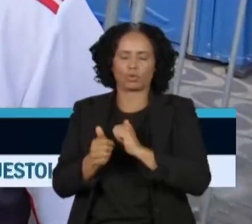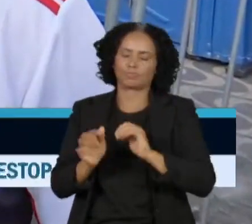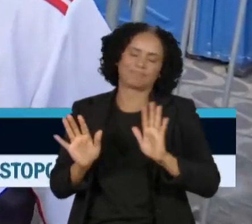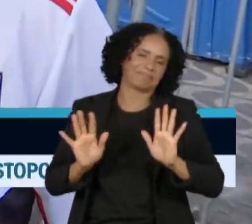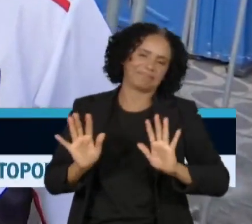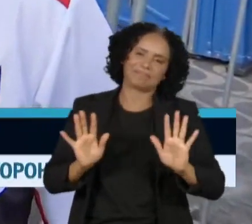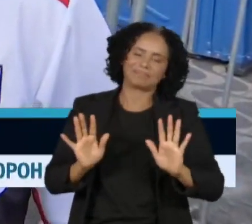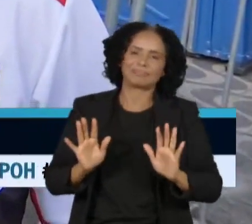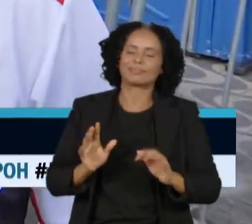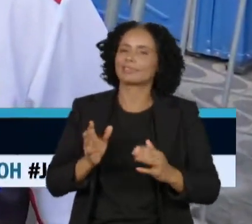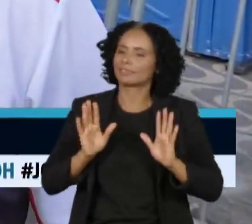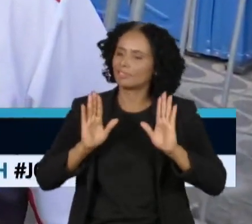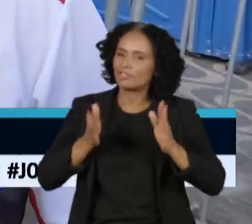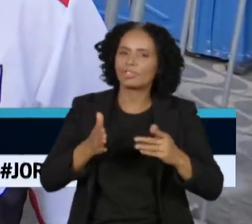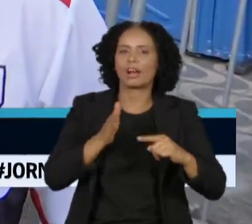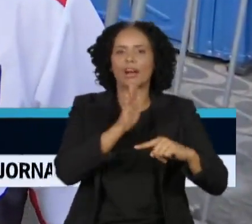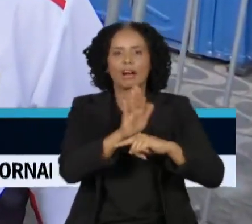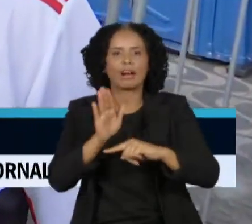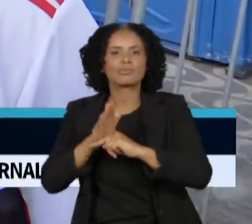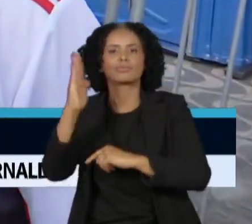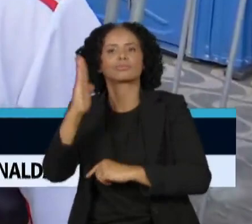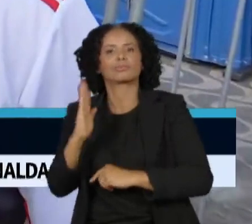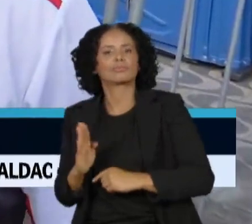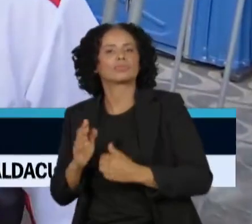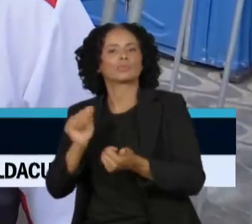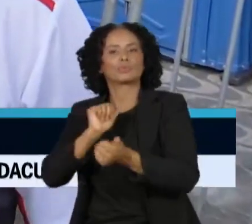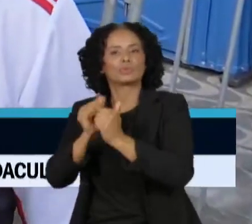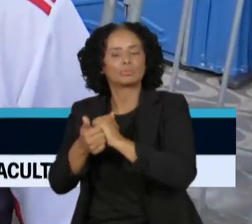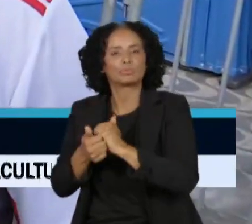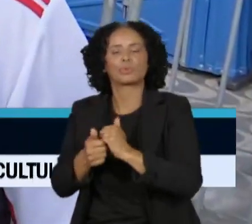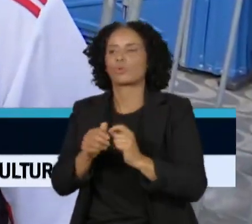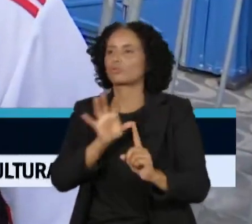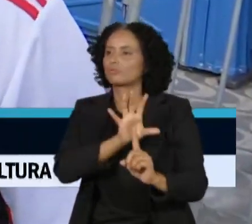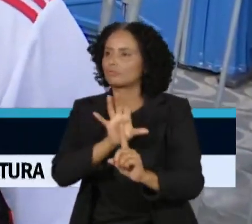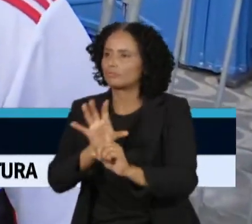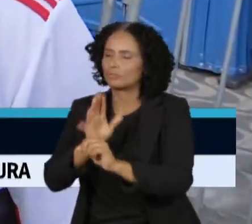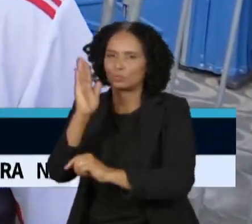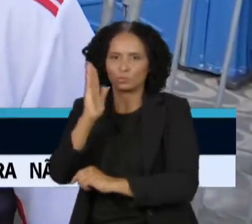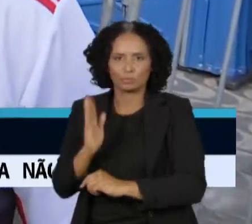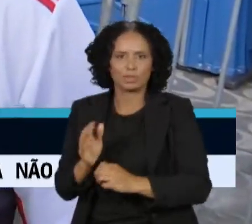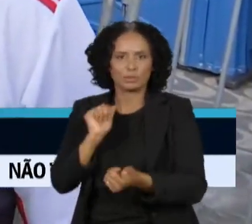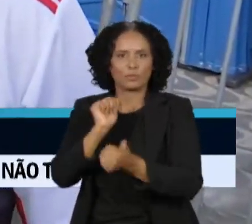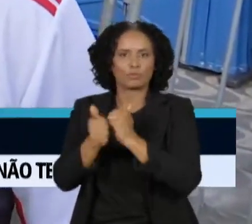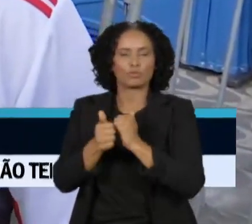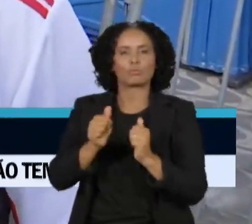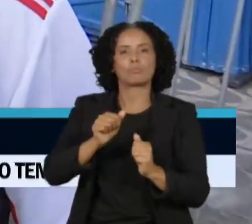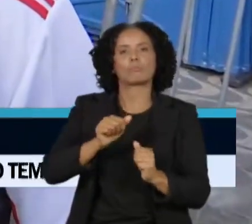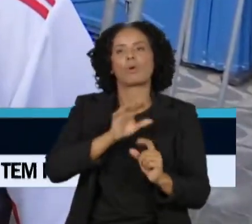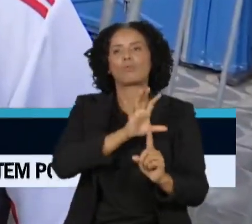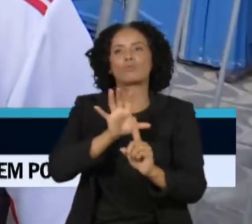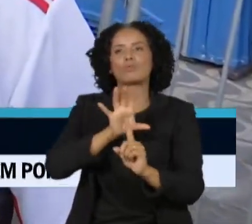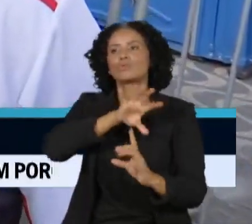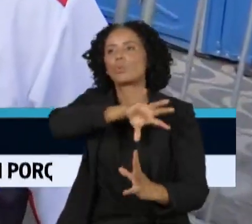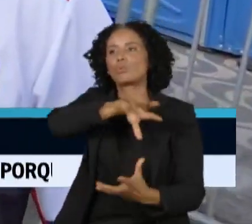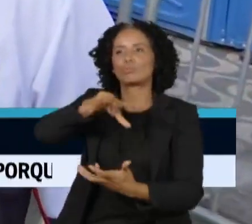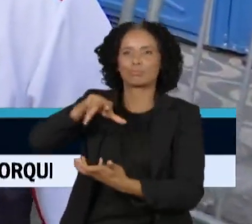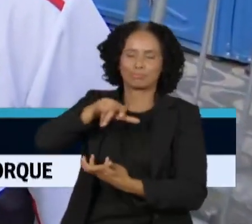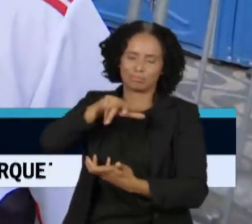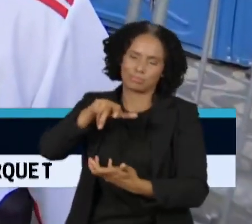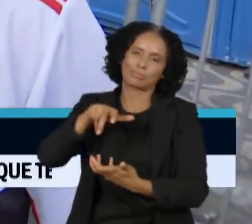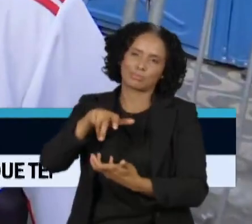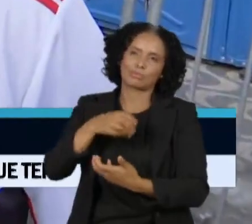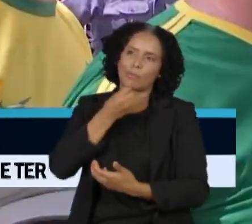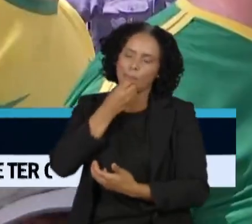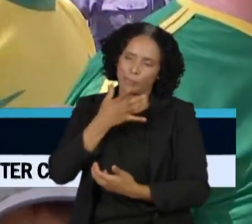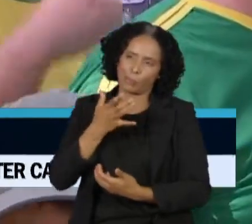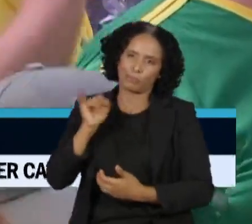fez muito pela seleção brasileira, pelo esporte, levou o futebol do Brasil para o mundo. Então a gente não podia deixar essa